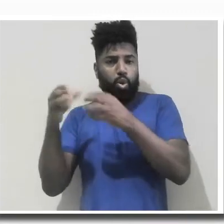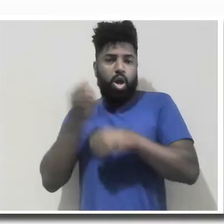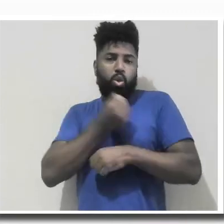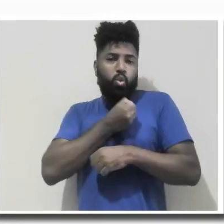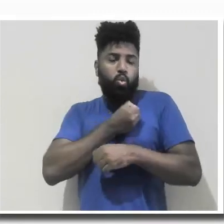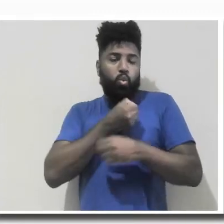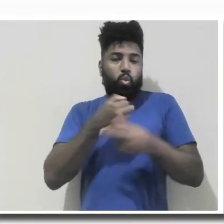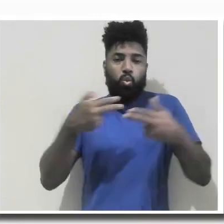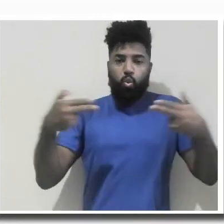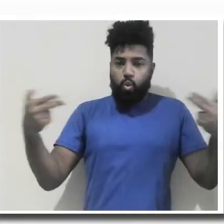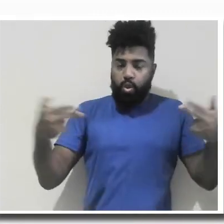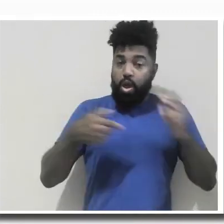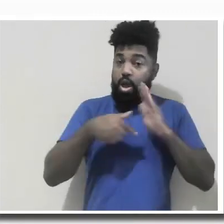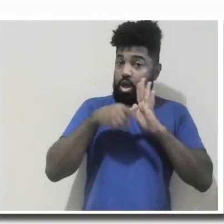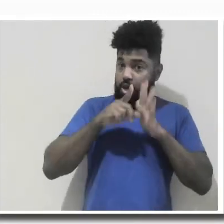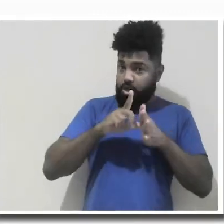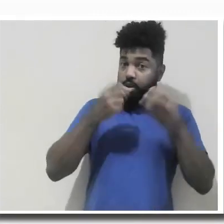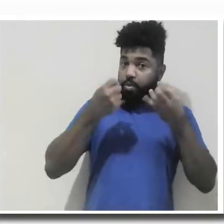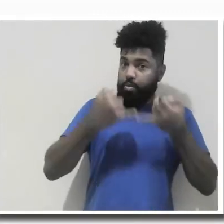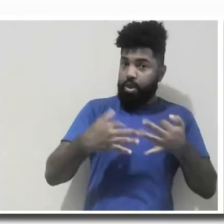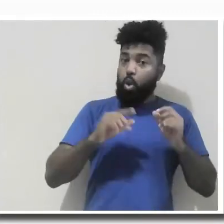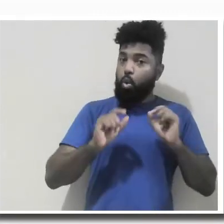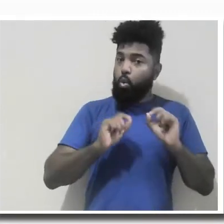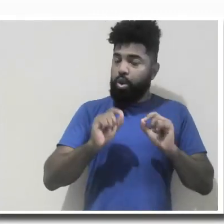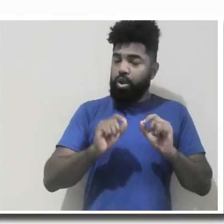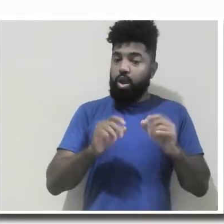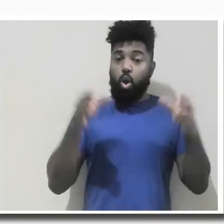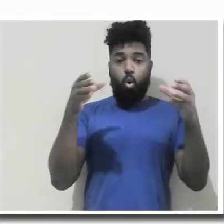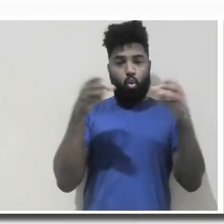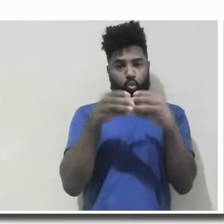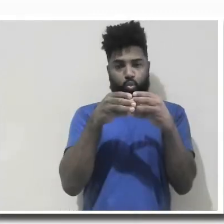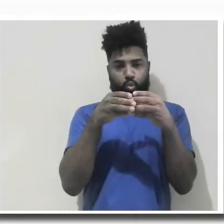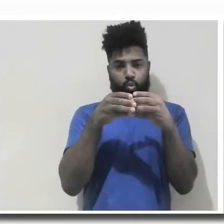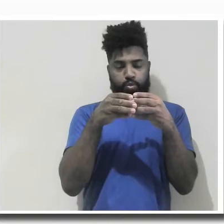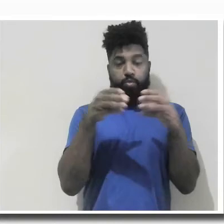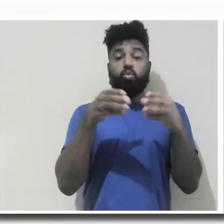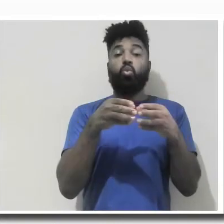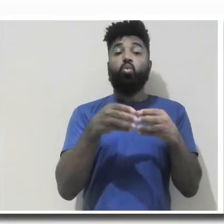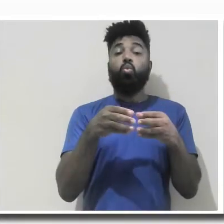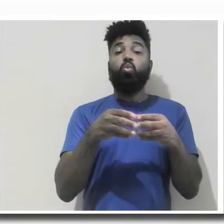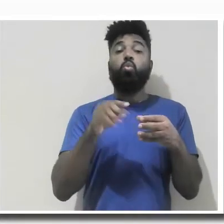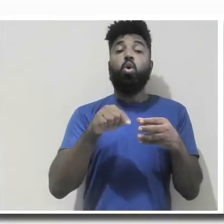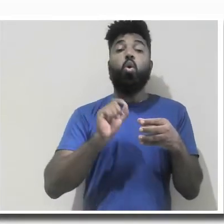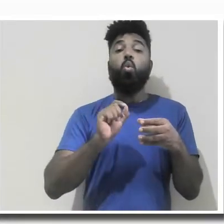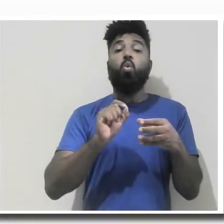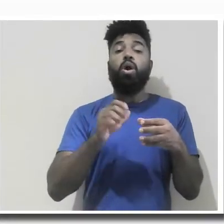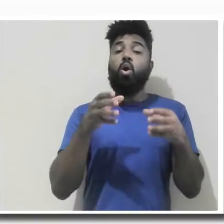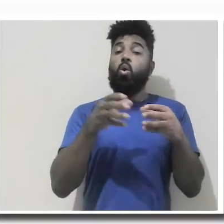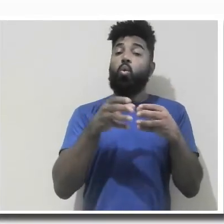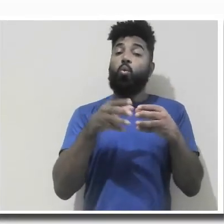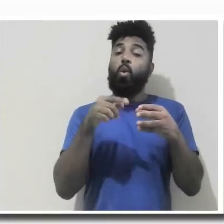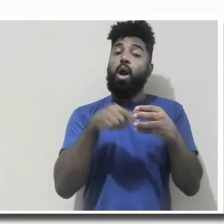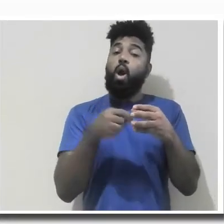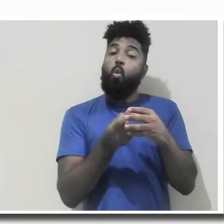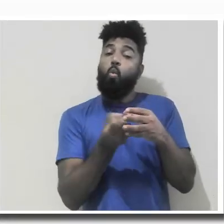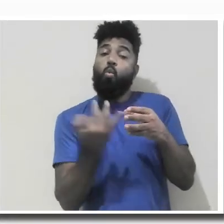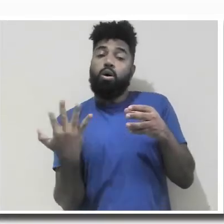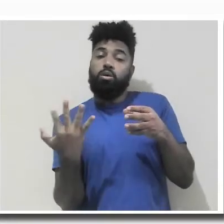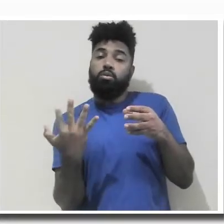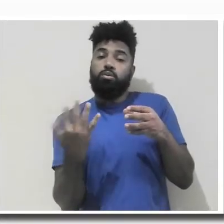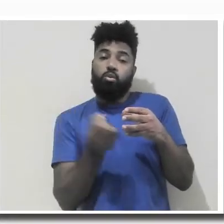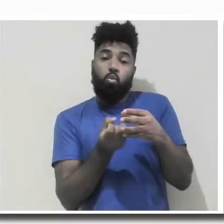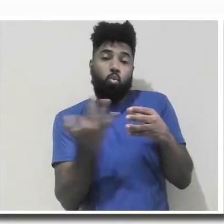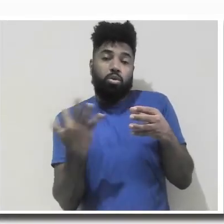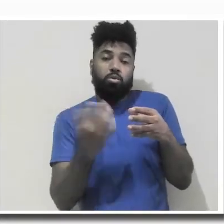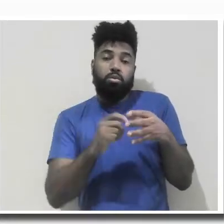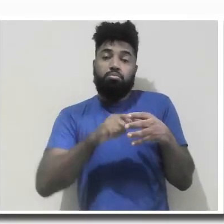conjuntos numéricos, vou explicar o que é um conjunto. Então, um conjunto é uma coleção, é uma lista de elementos que não